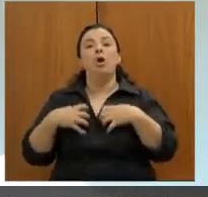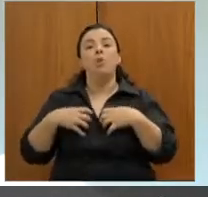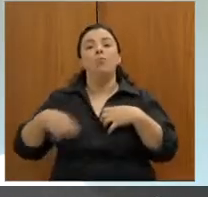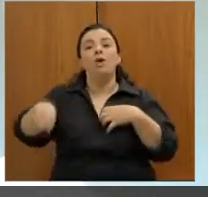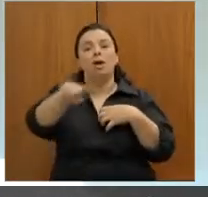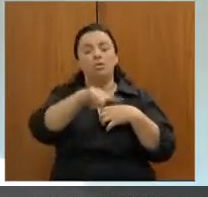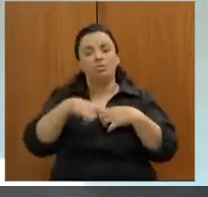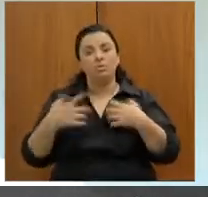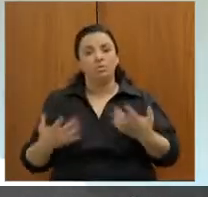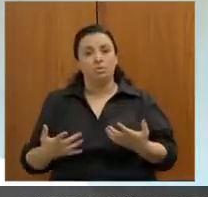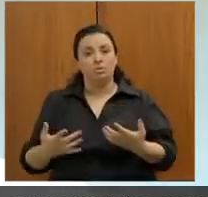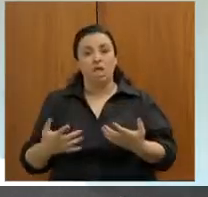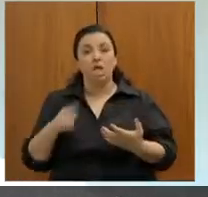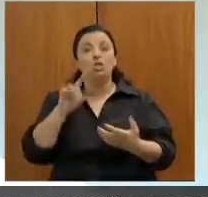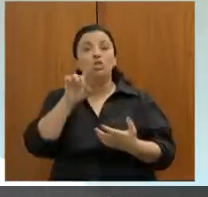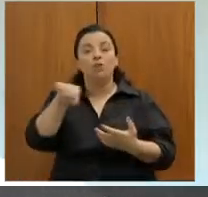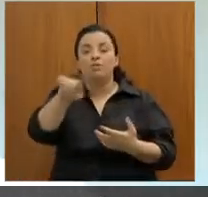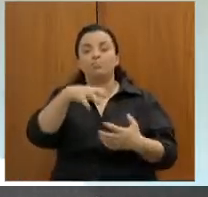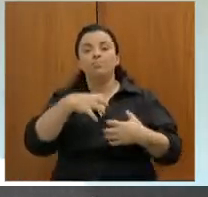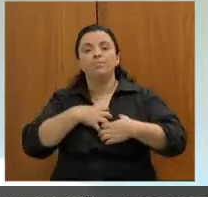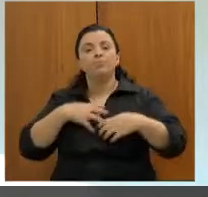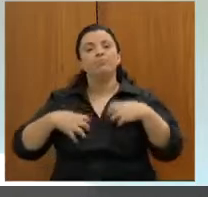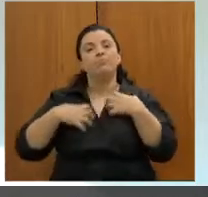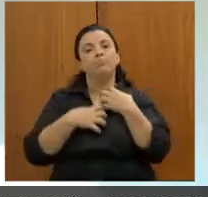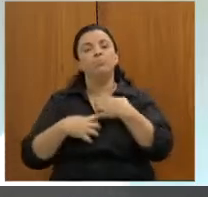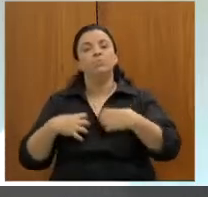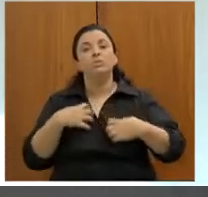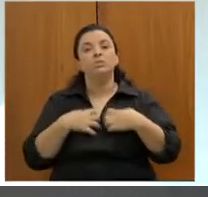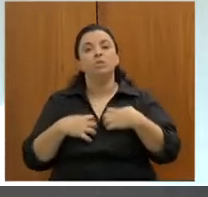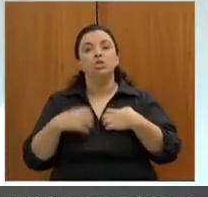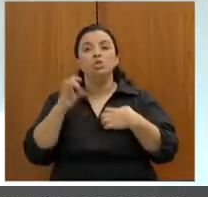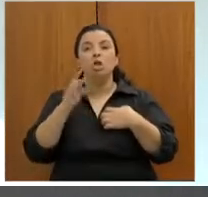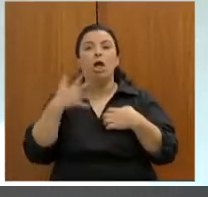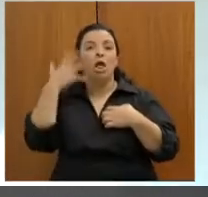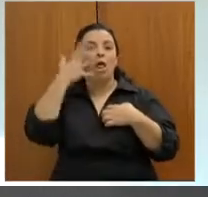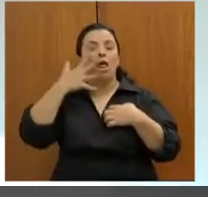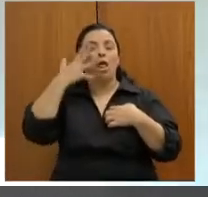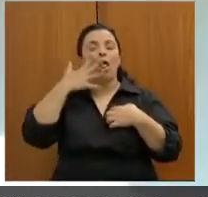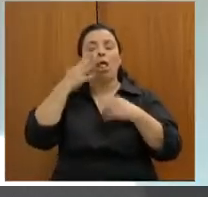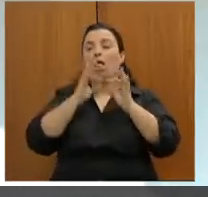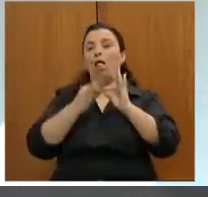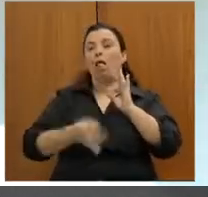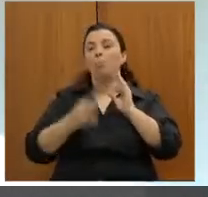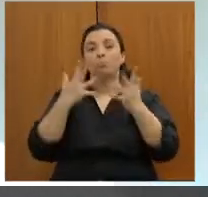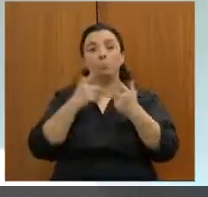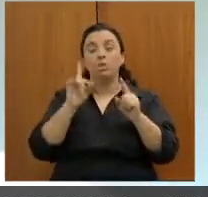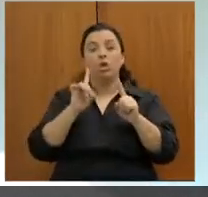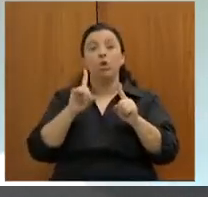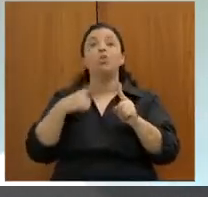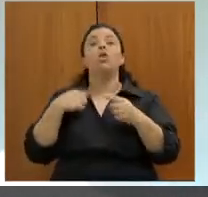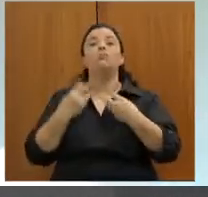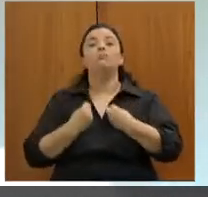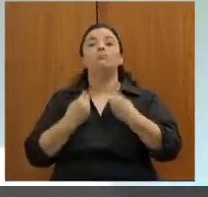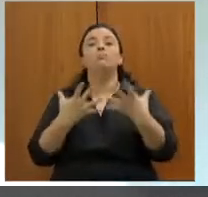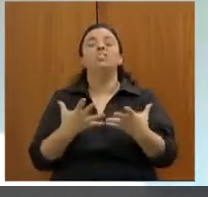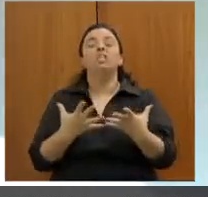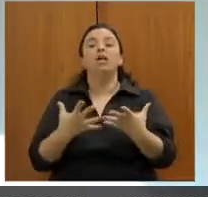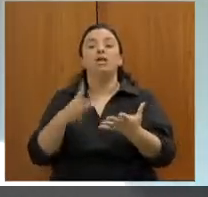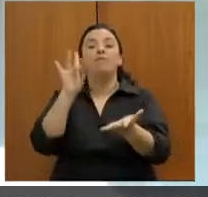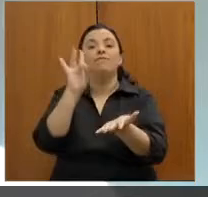só dá resposta sim é ele reputale nós temos entrega concreta